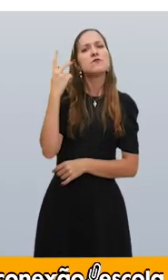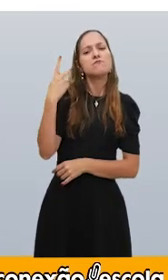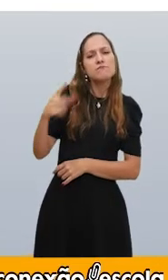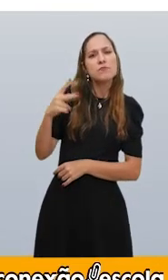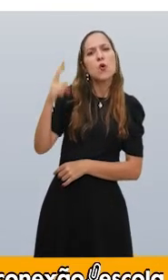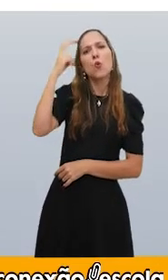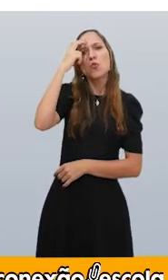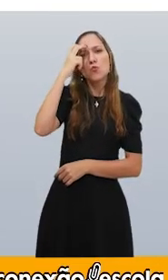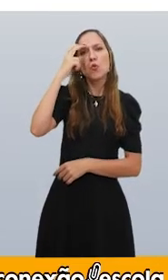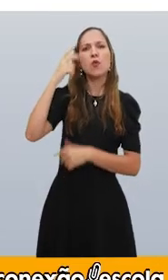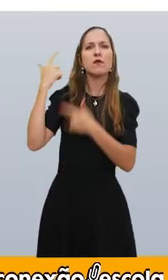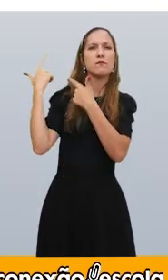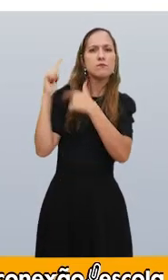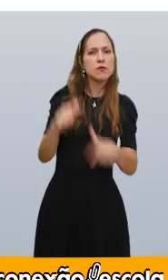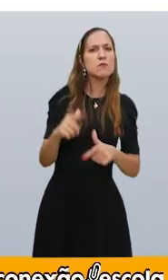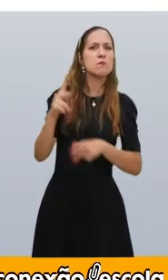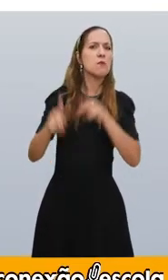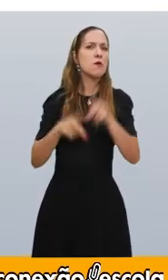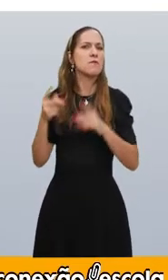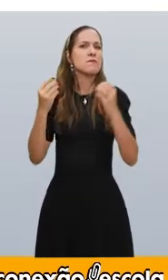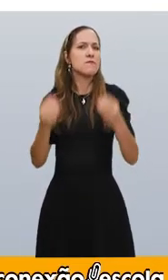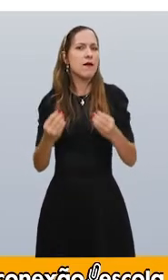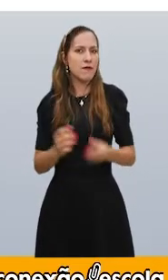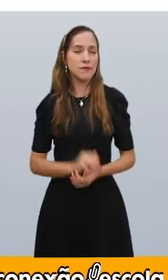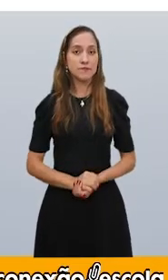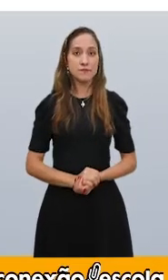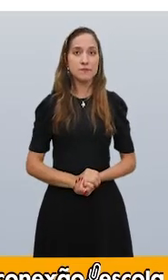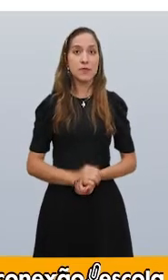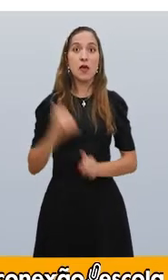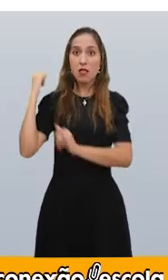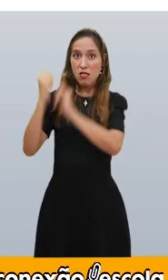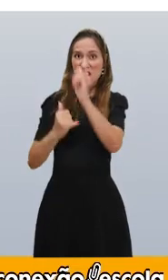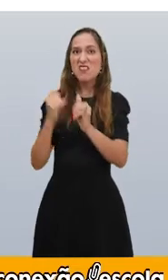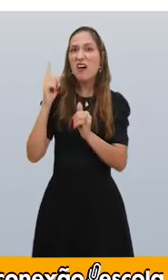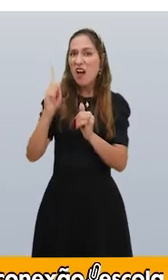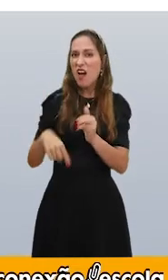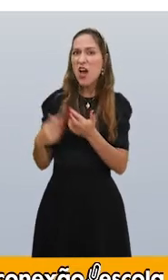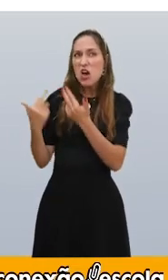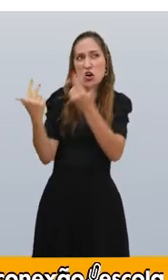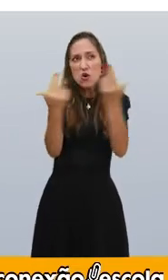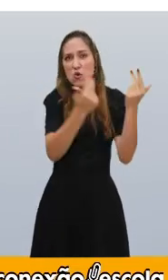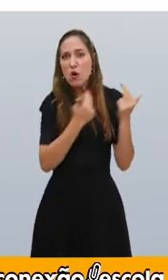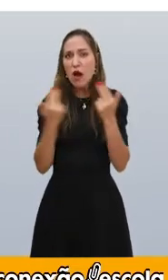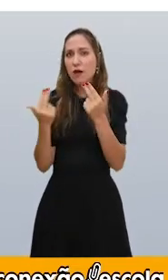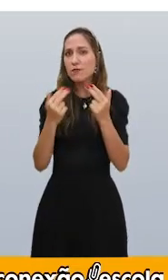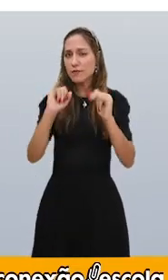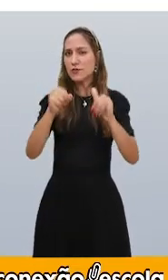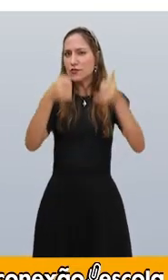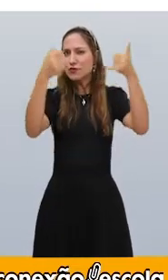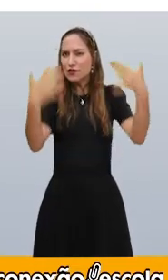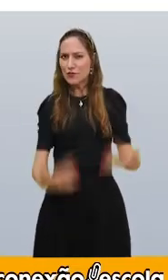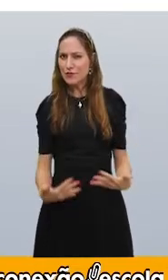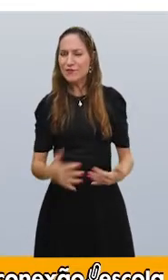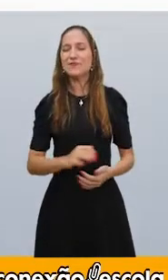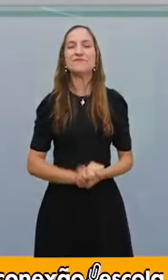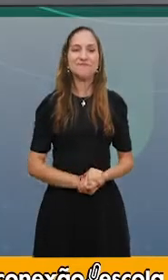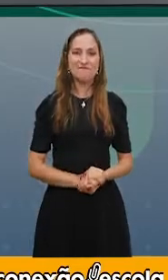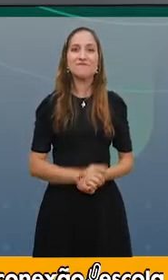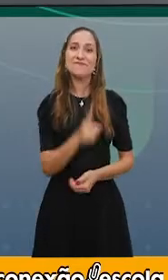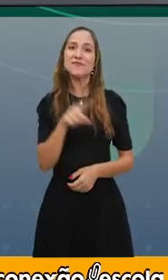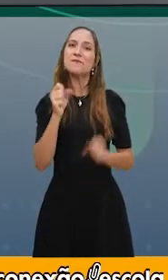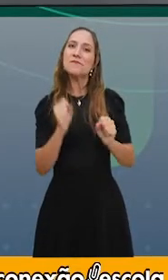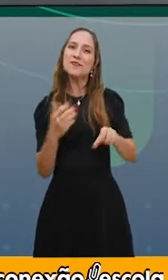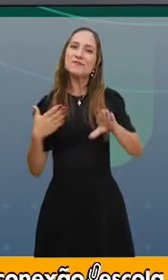lendas para a tradição de um povo? As lendas têm a mesma versão? Justifique.